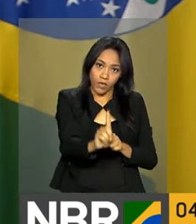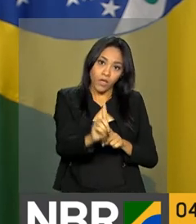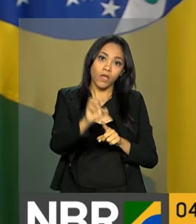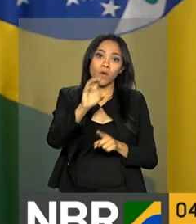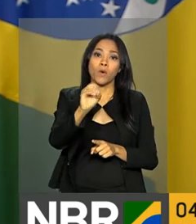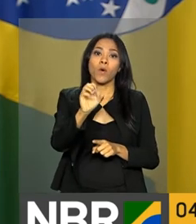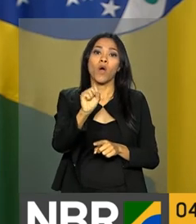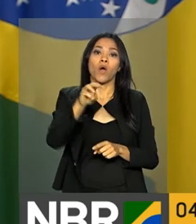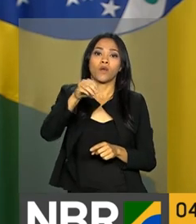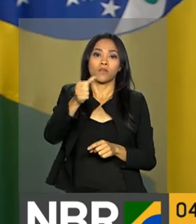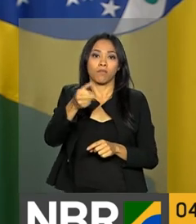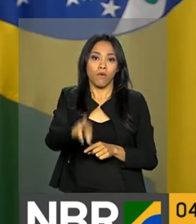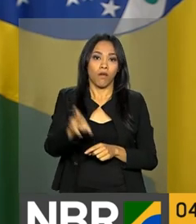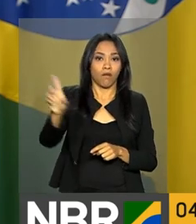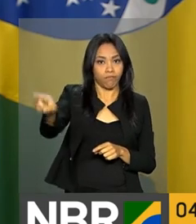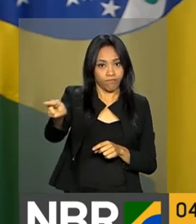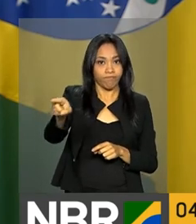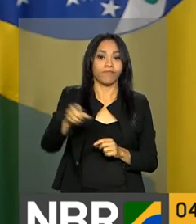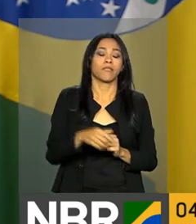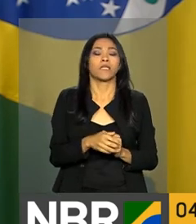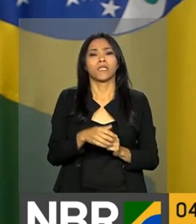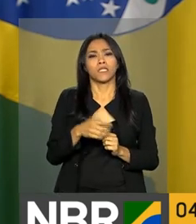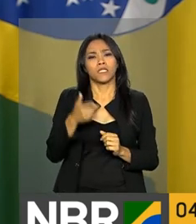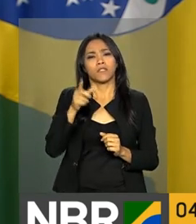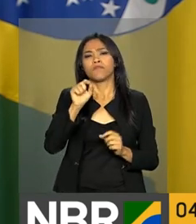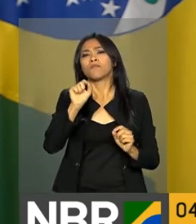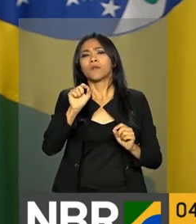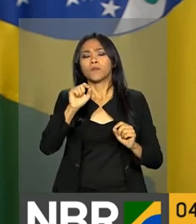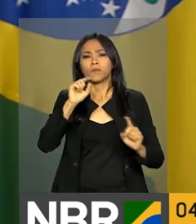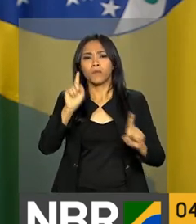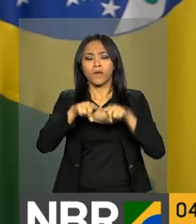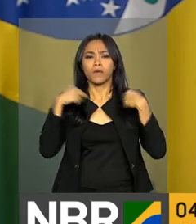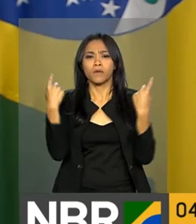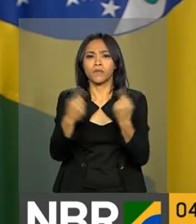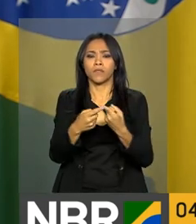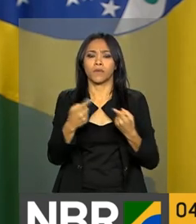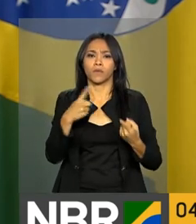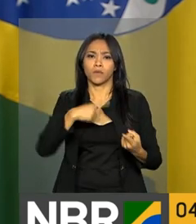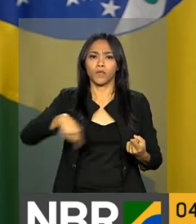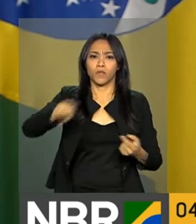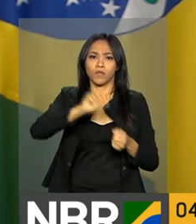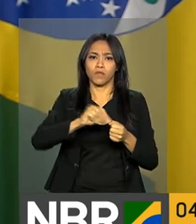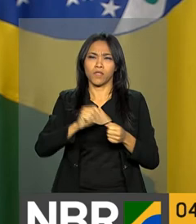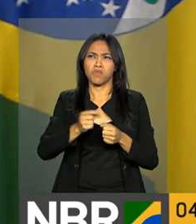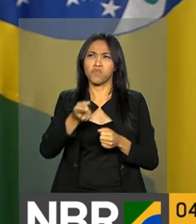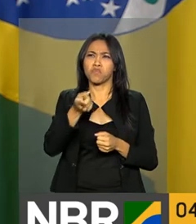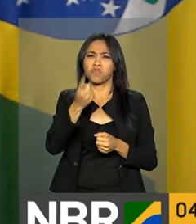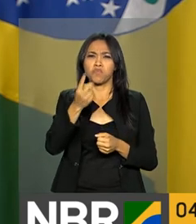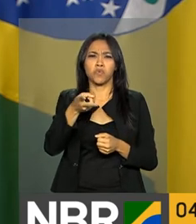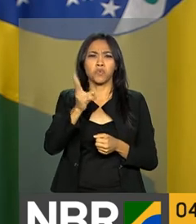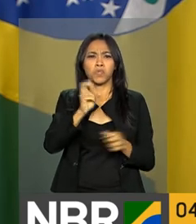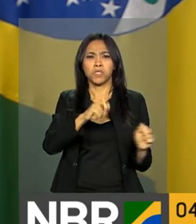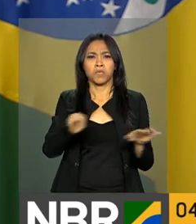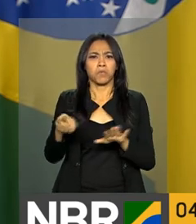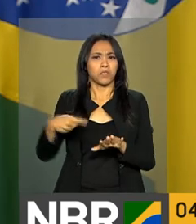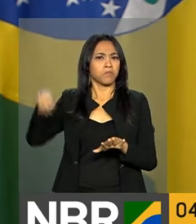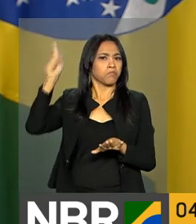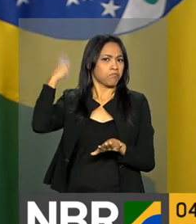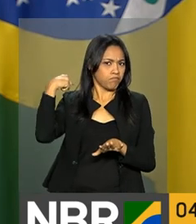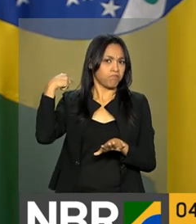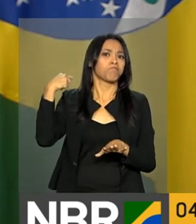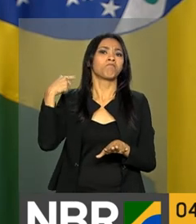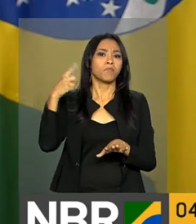também de muita muita repercussão que nós fizemos aqui há uma ou duas semanas o lançamento do chamado